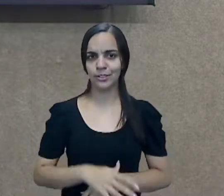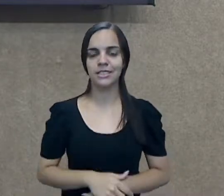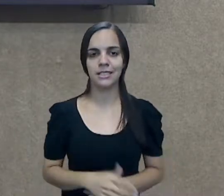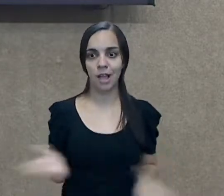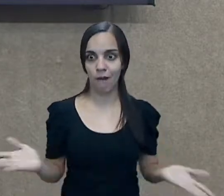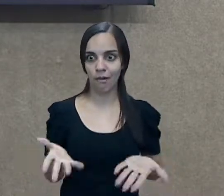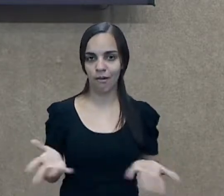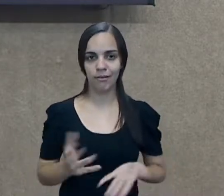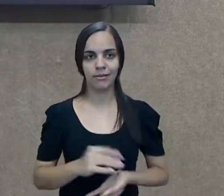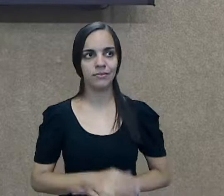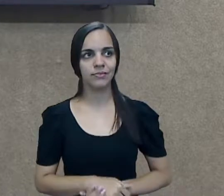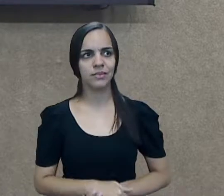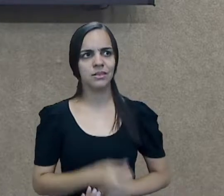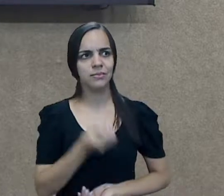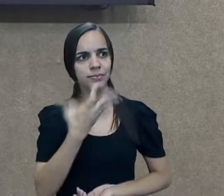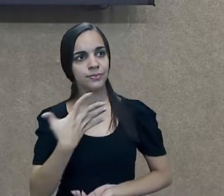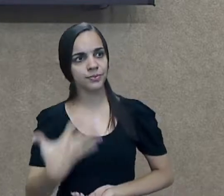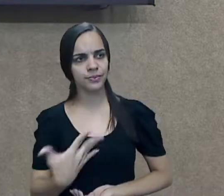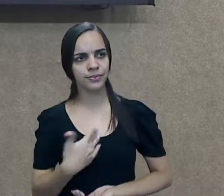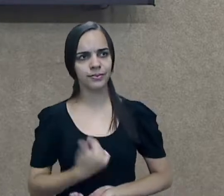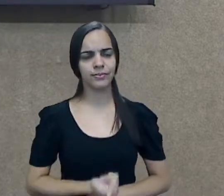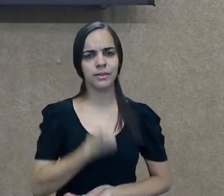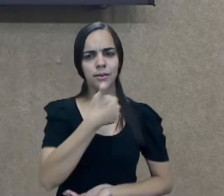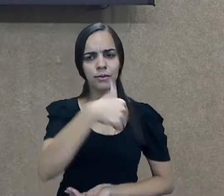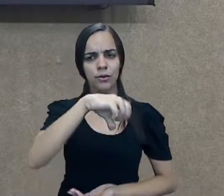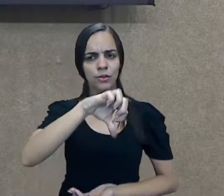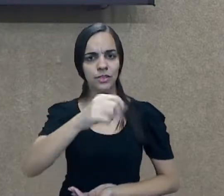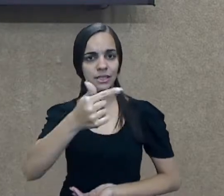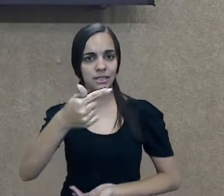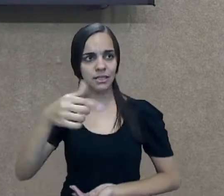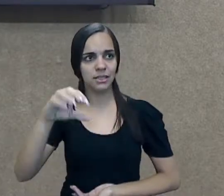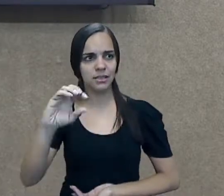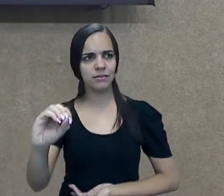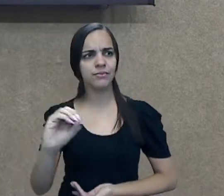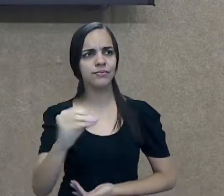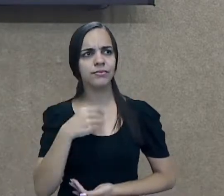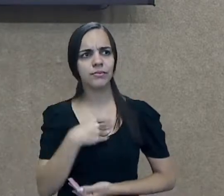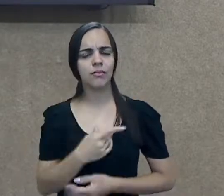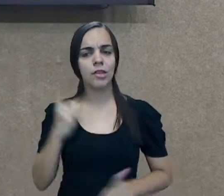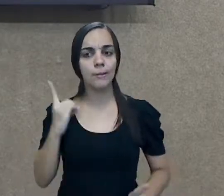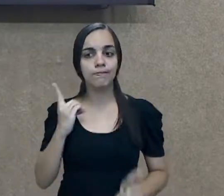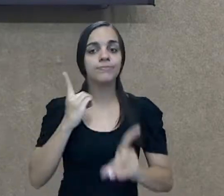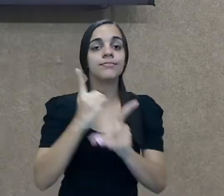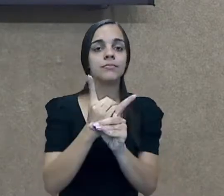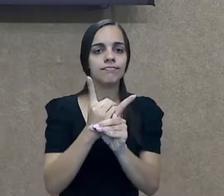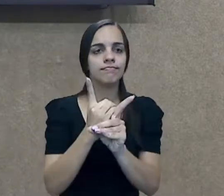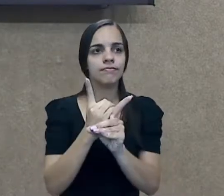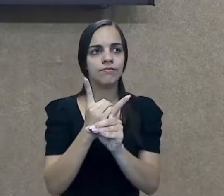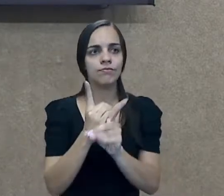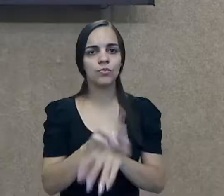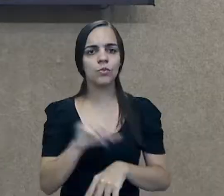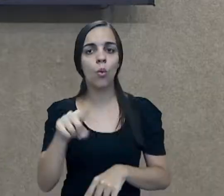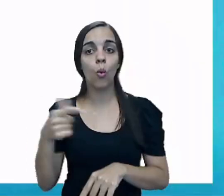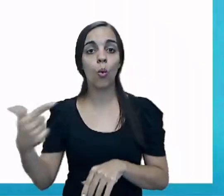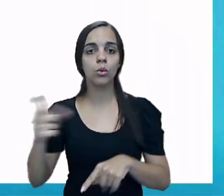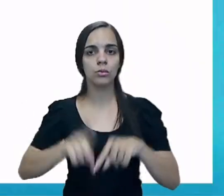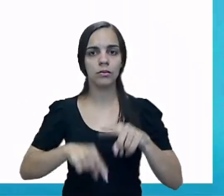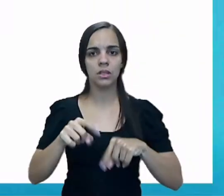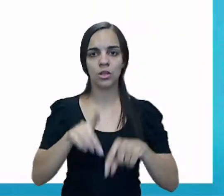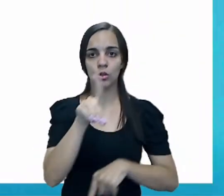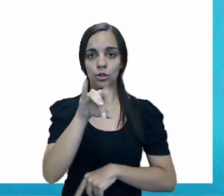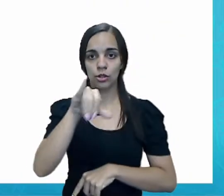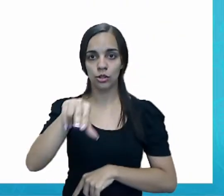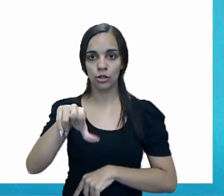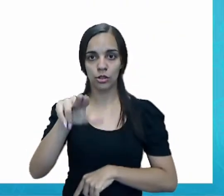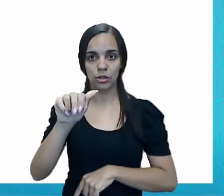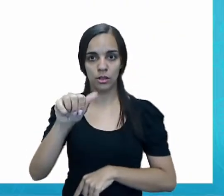aqui, não é mesmo? Bom, em 1970 foi a vez de descobrirem outro material, o dínamo, que é